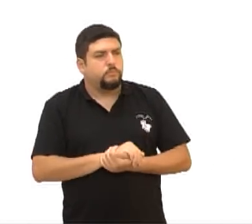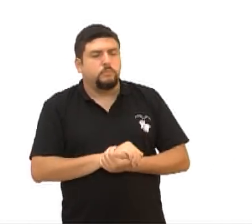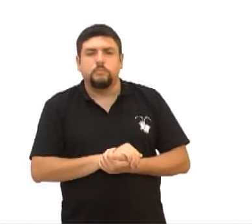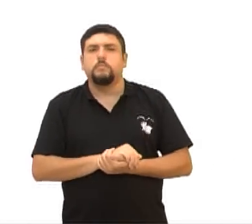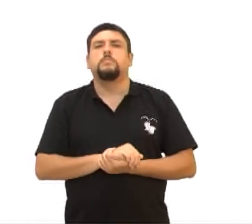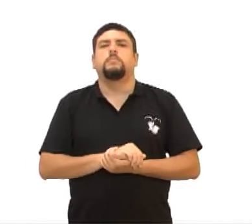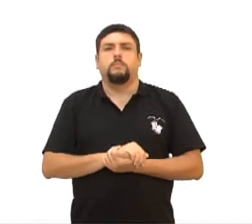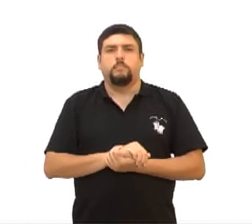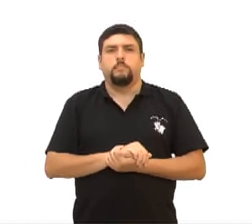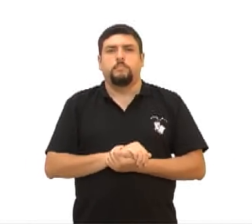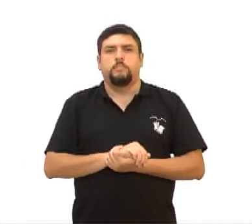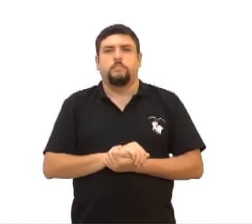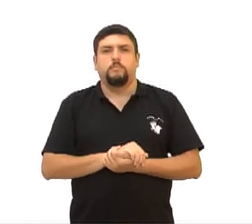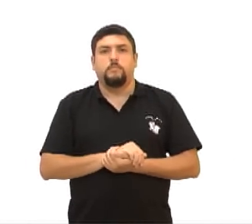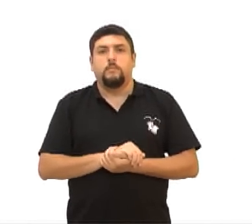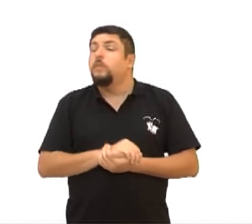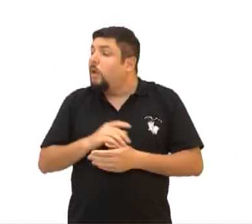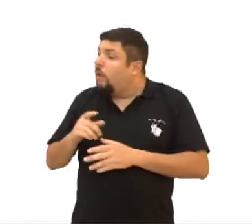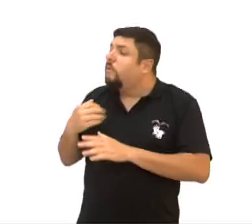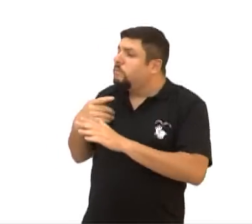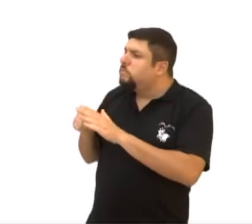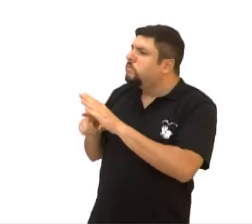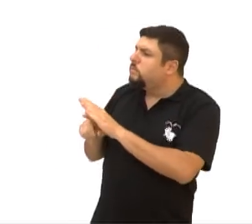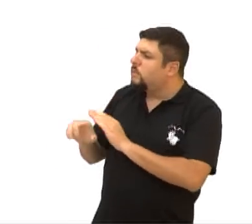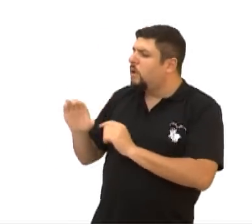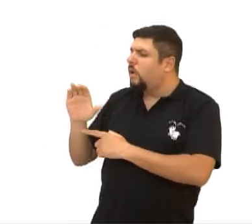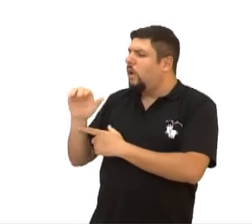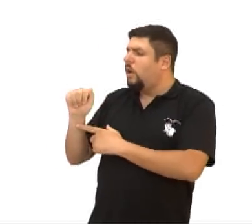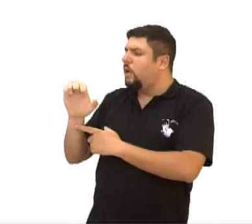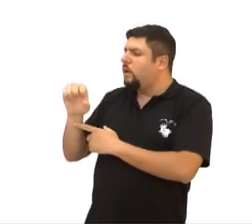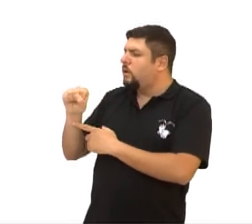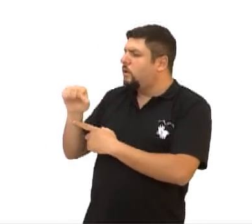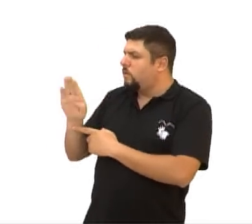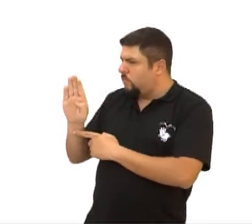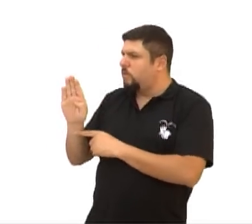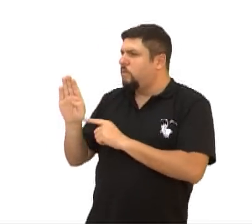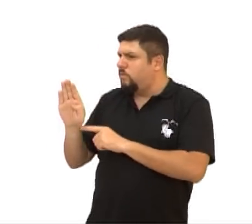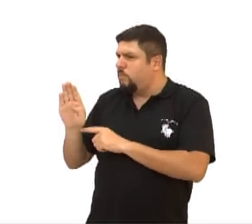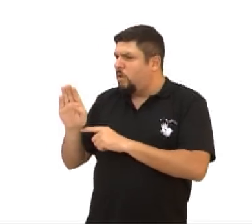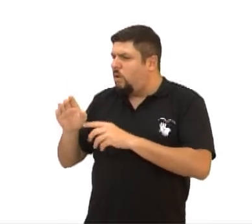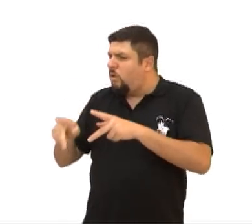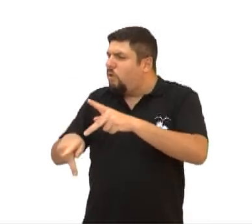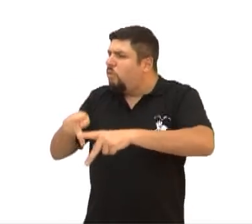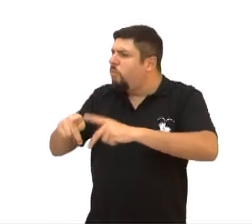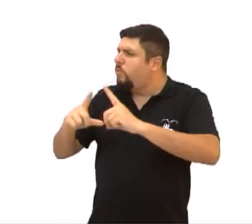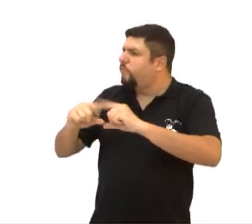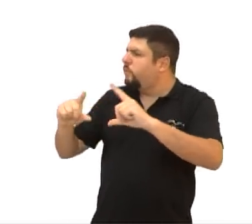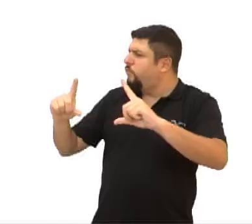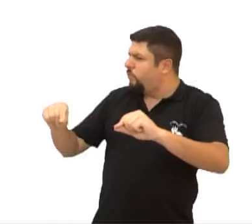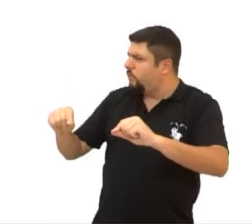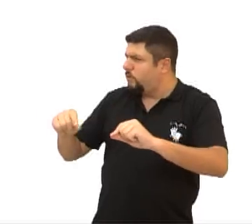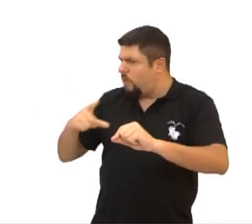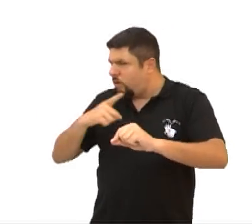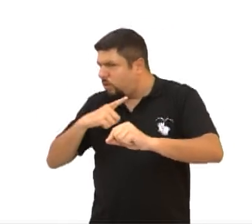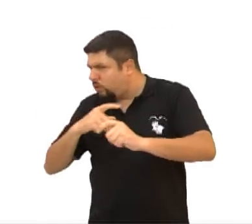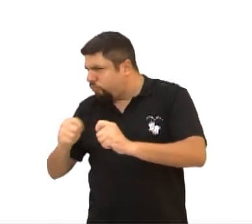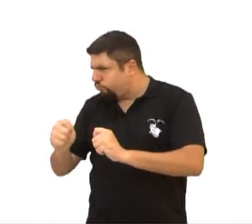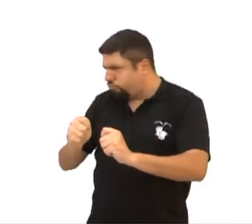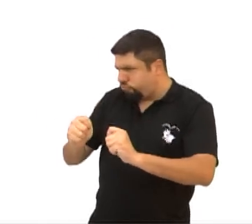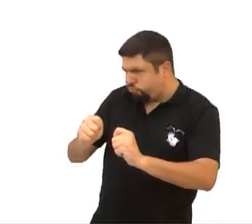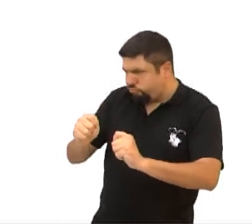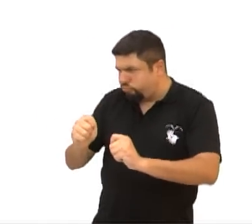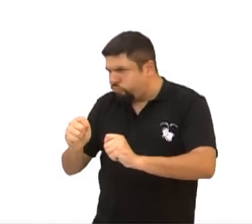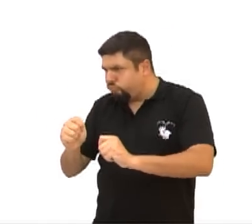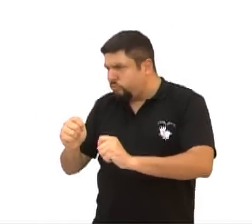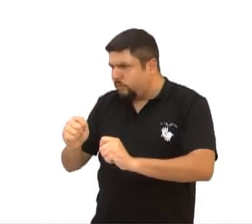Outra perguntinha. Pelos dados do CAESB, a população do Distrito Federal está economizando mais? Isso é uma